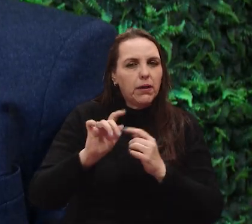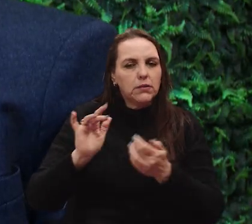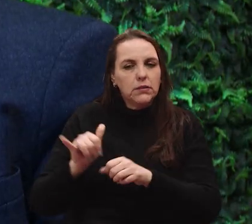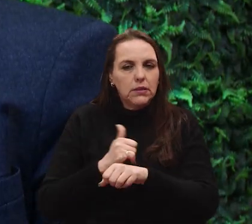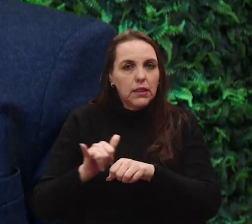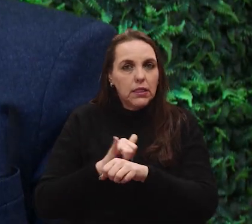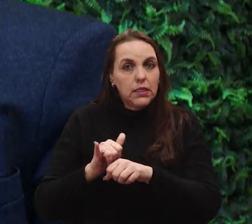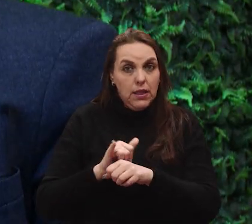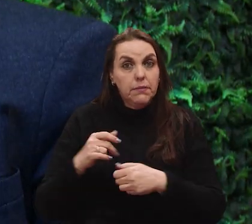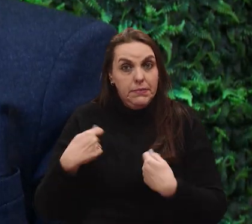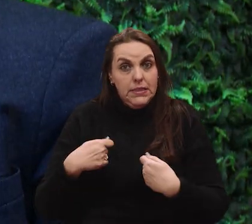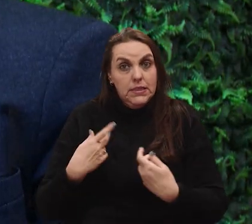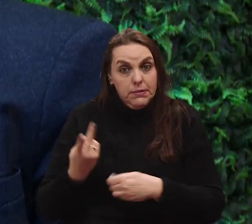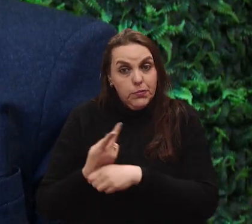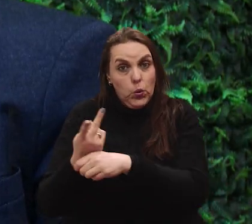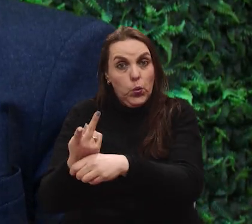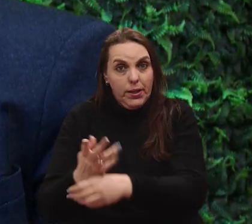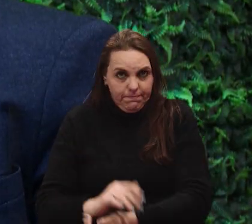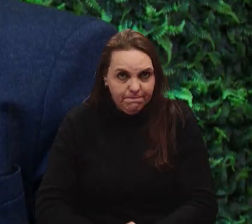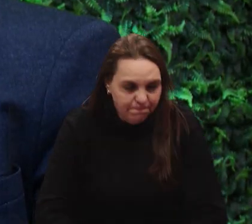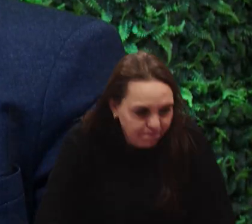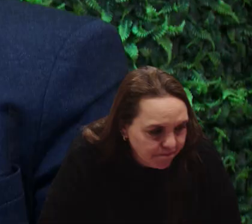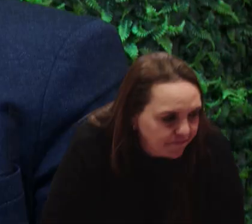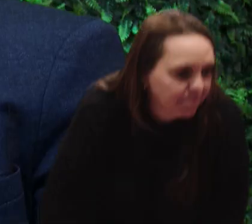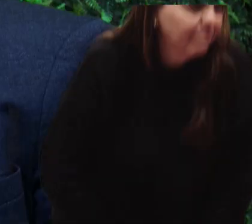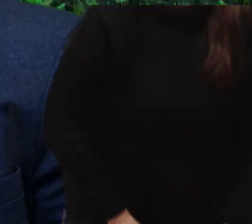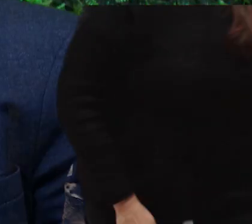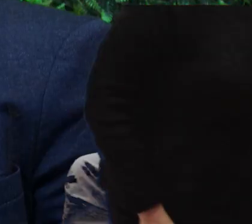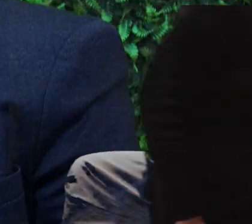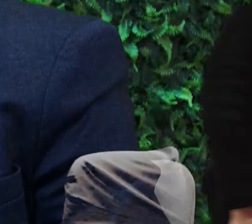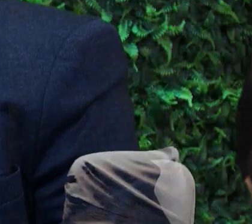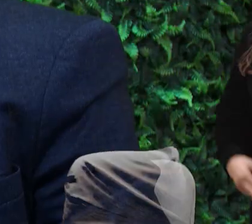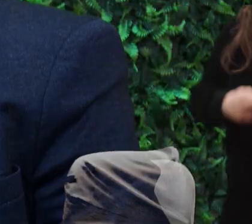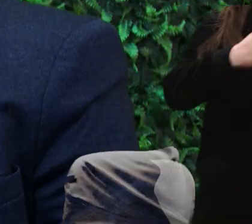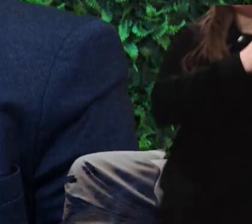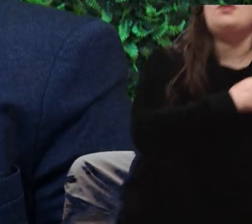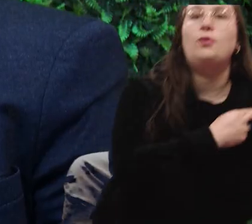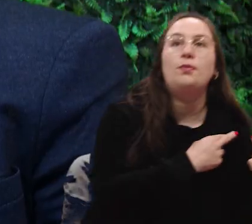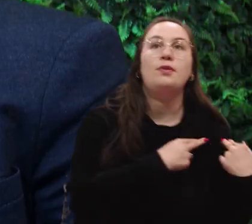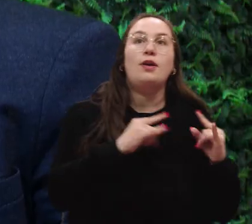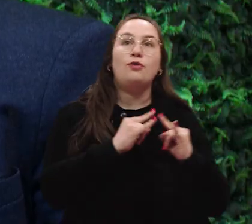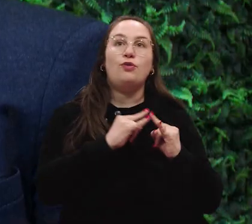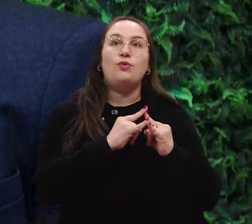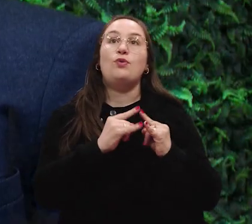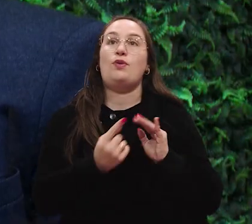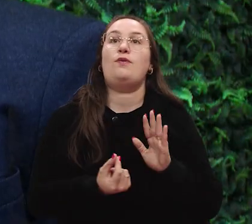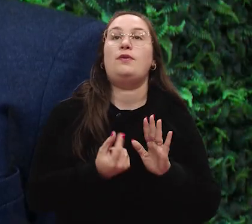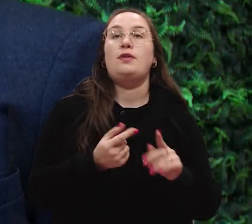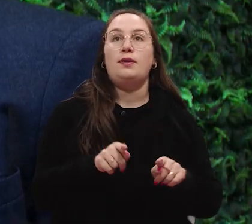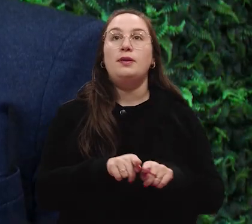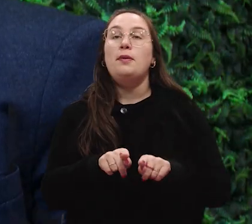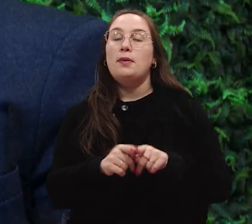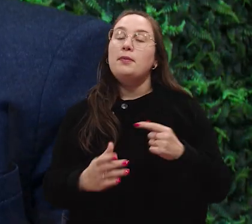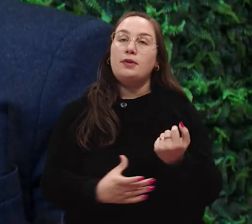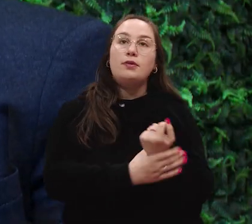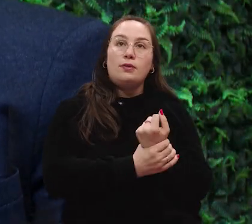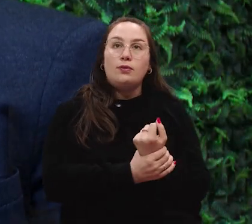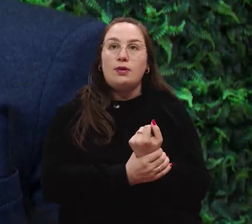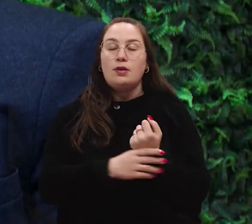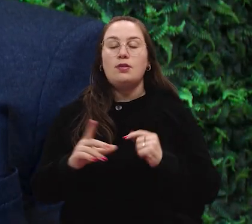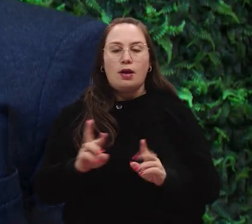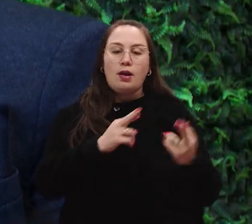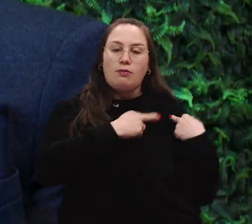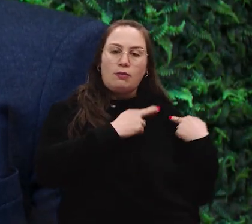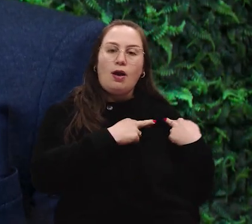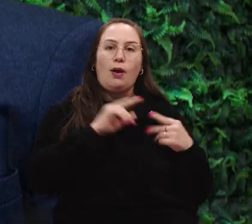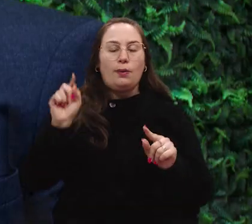tem que buscar. E hoje, a responsabilidade civil das instituições financeiras também, para dar segurança. É